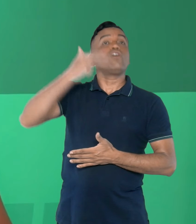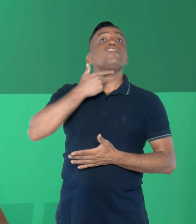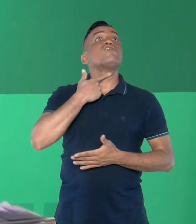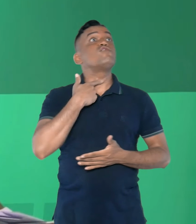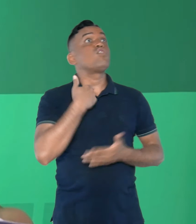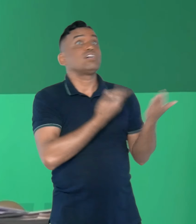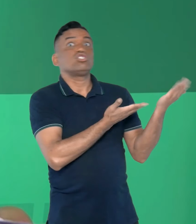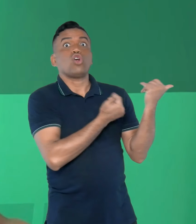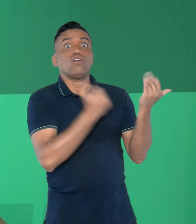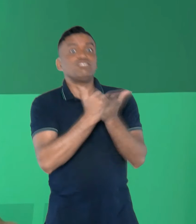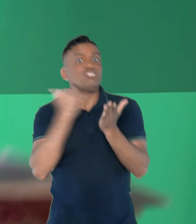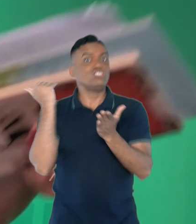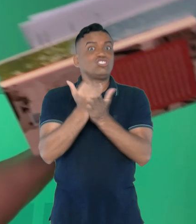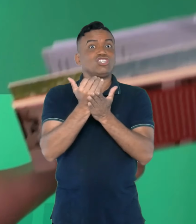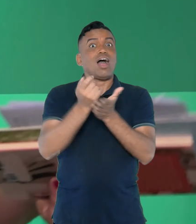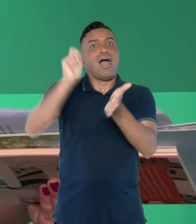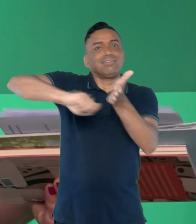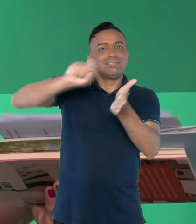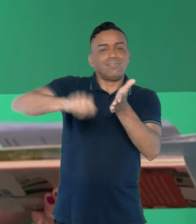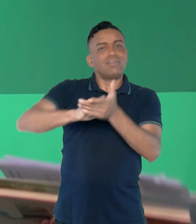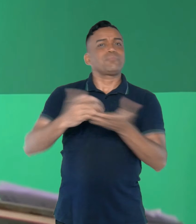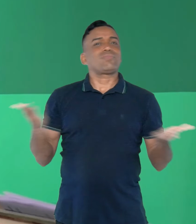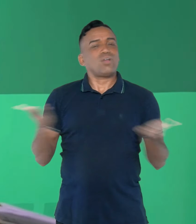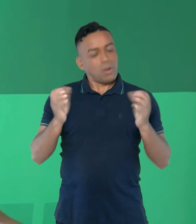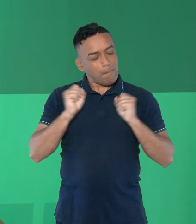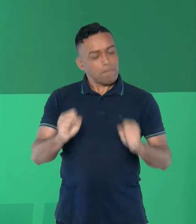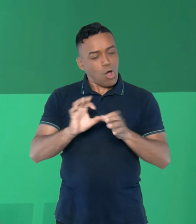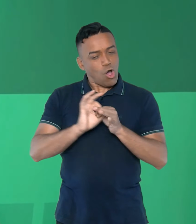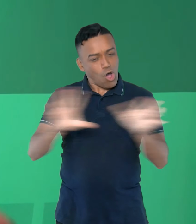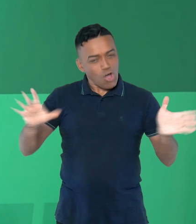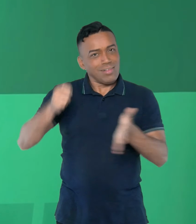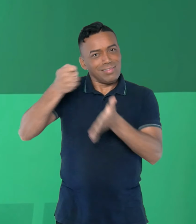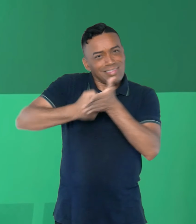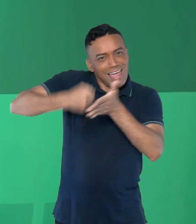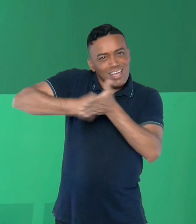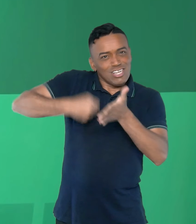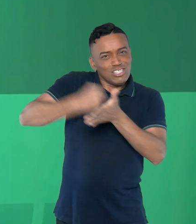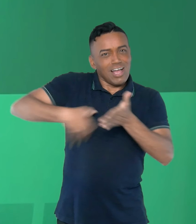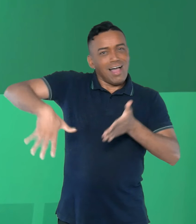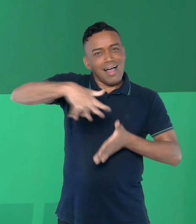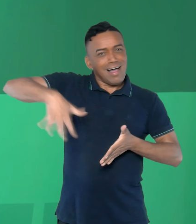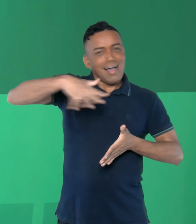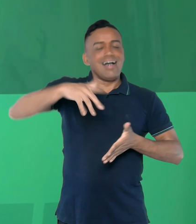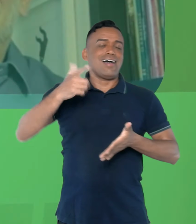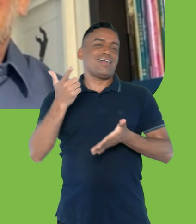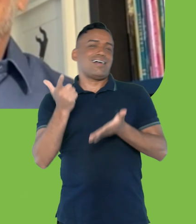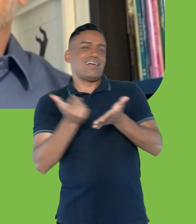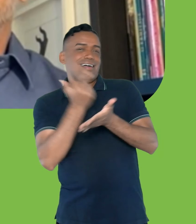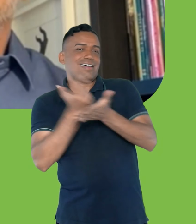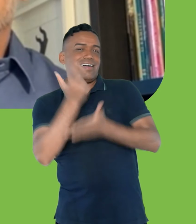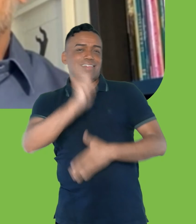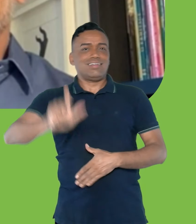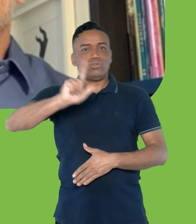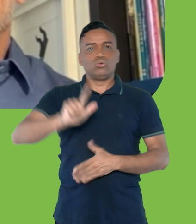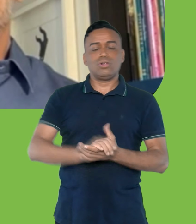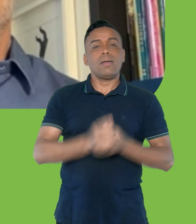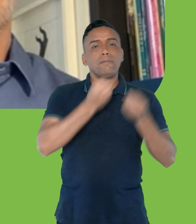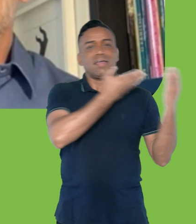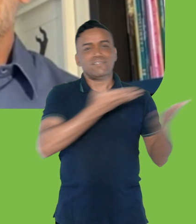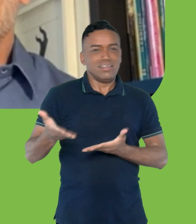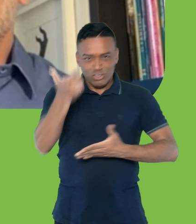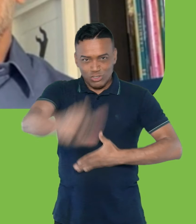Nossa, que maravilha, né? Agora podendo se dedicar à literatura, né, Wander? Bem-vindo de novo. Obrigado,